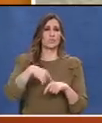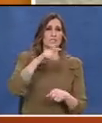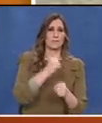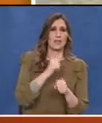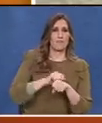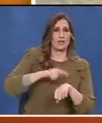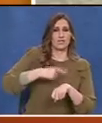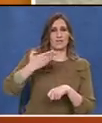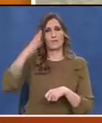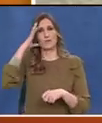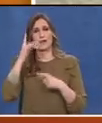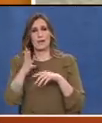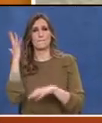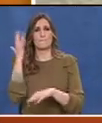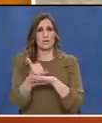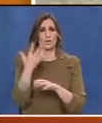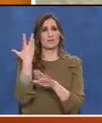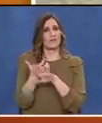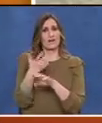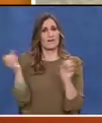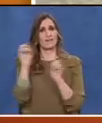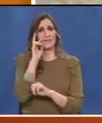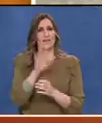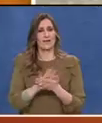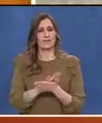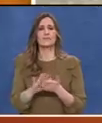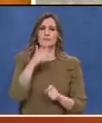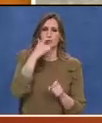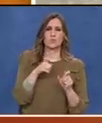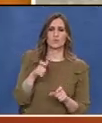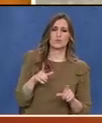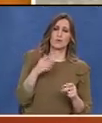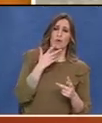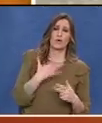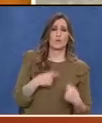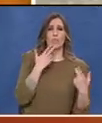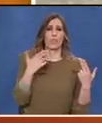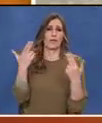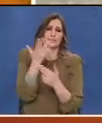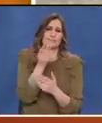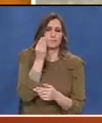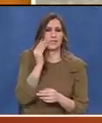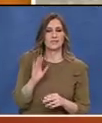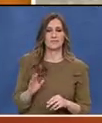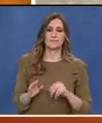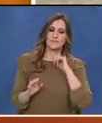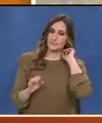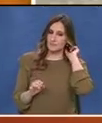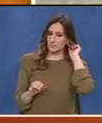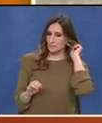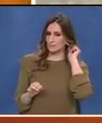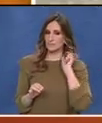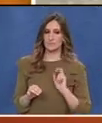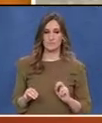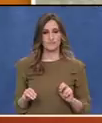ea meia-noite as vendas da marca e nós jogadores também vêm suas gostam de comentar aqui por história mas eles já fazem muito bem